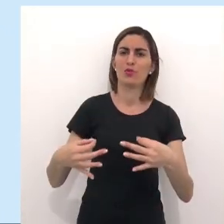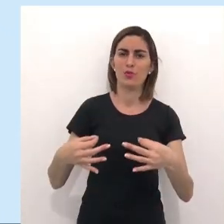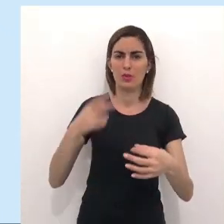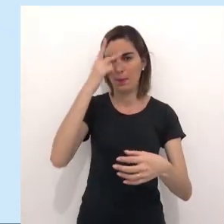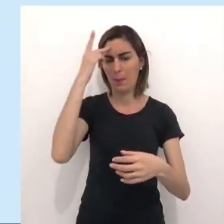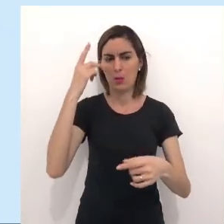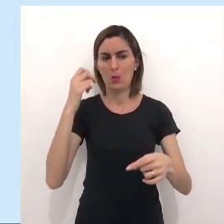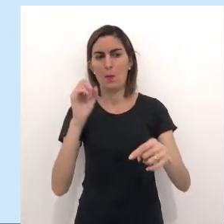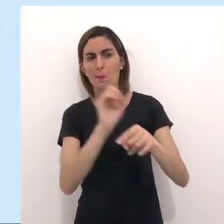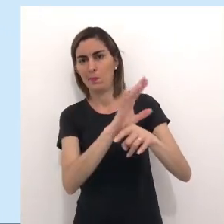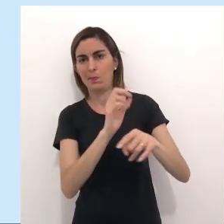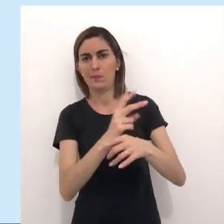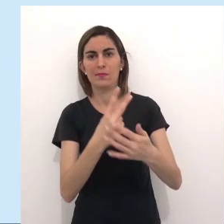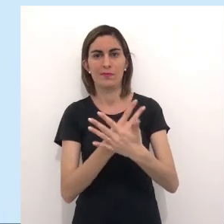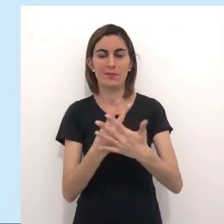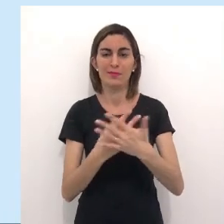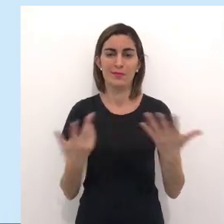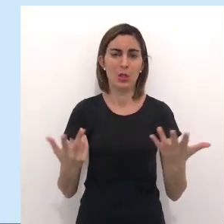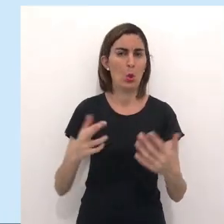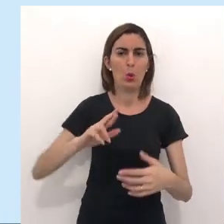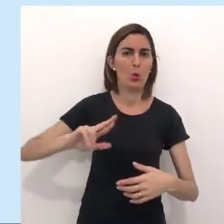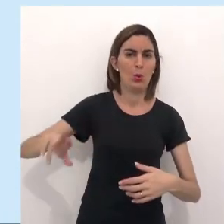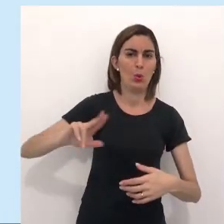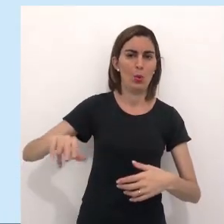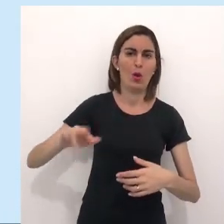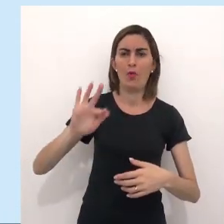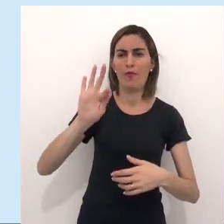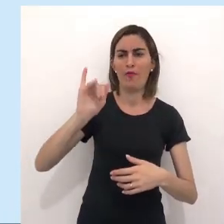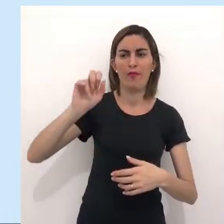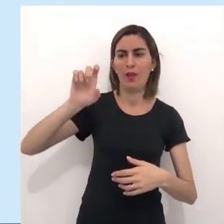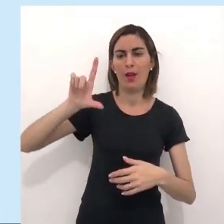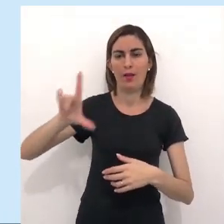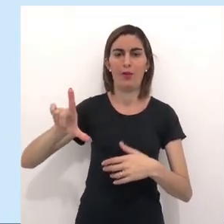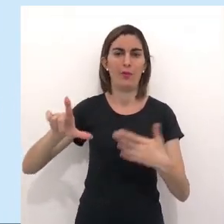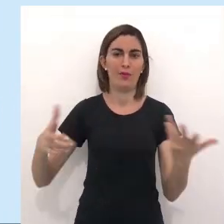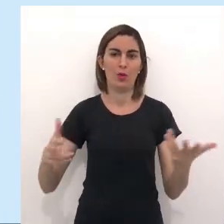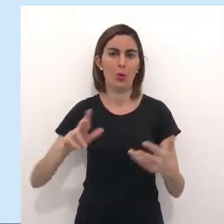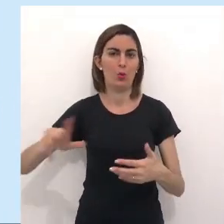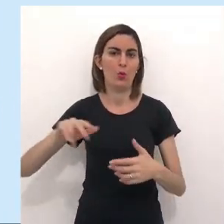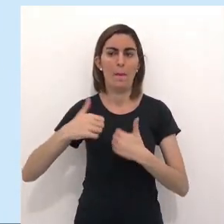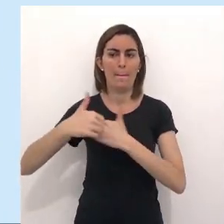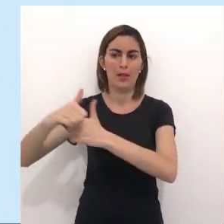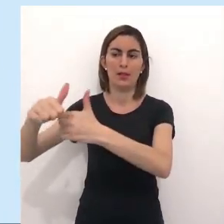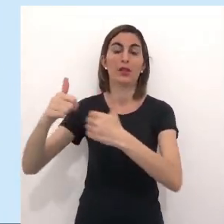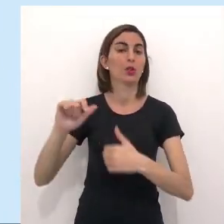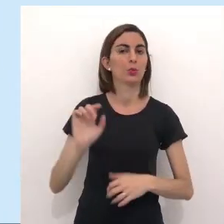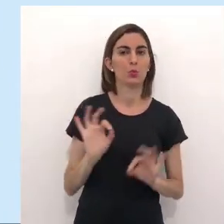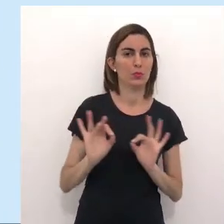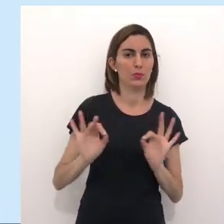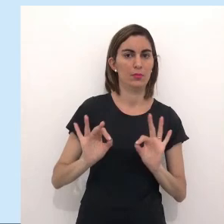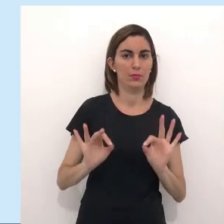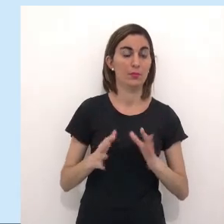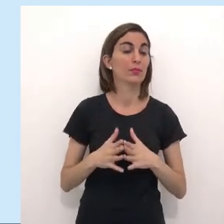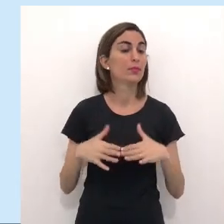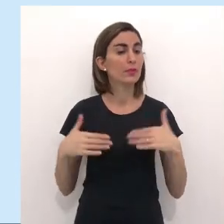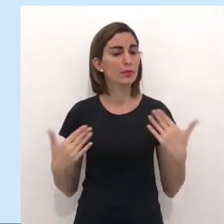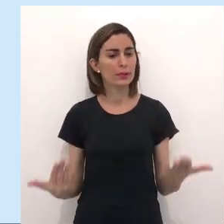perseguidos. Os não infiéis não seriam perseguidos. Então,